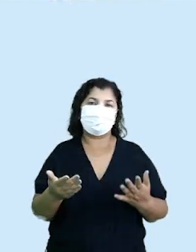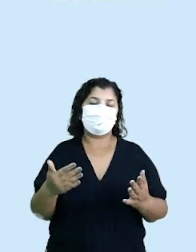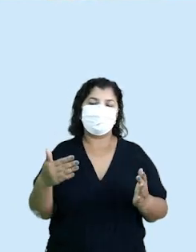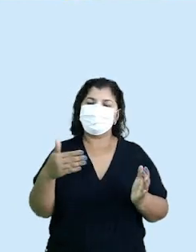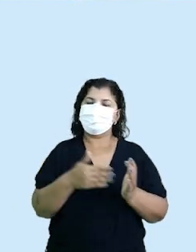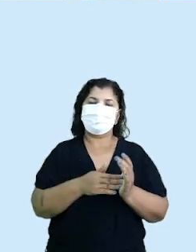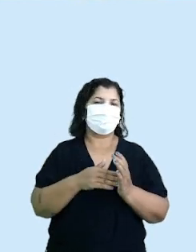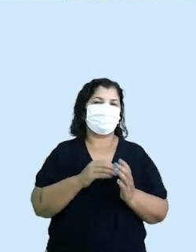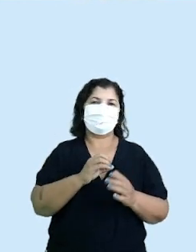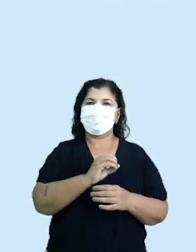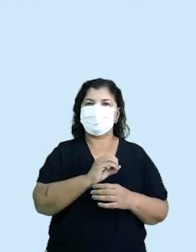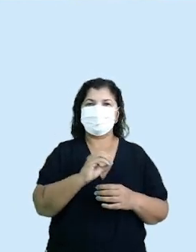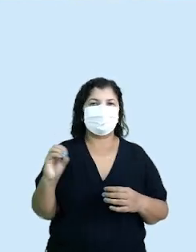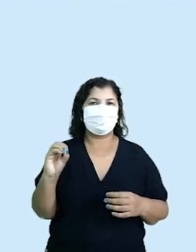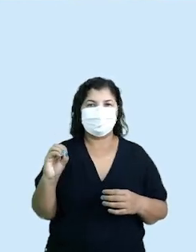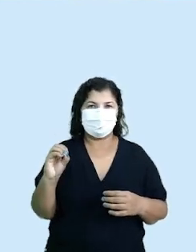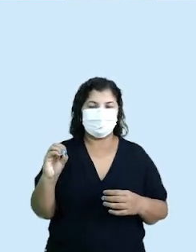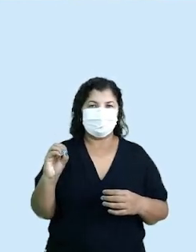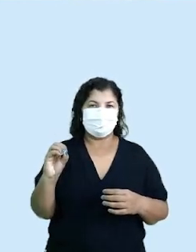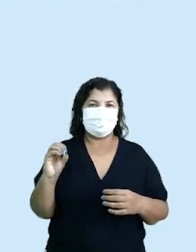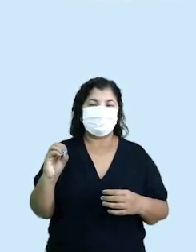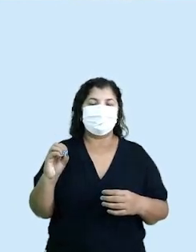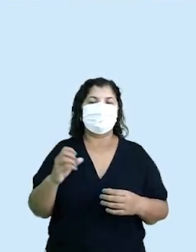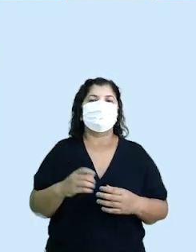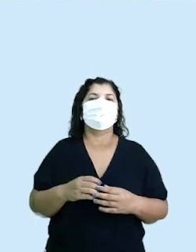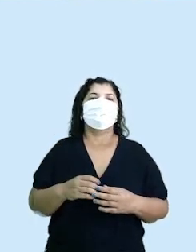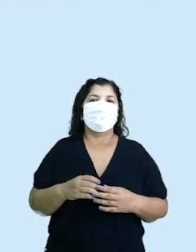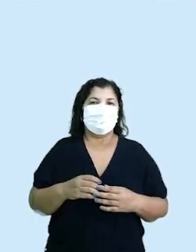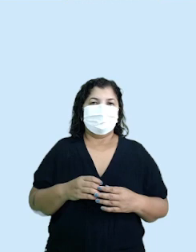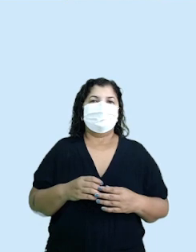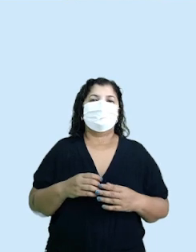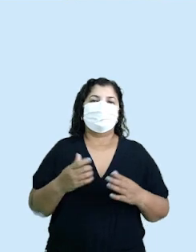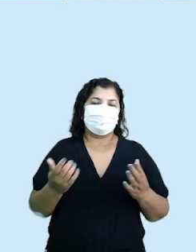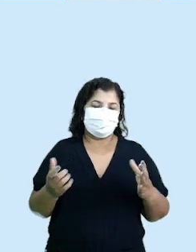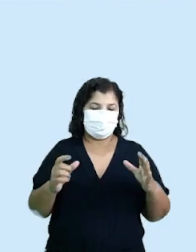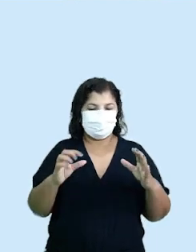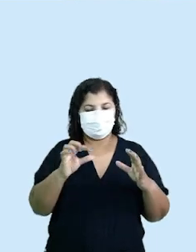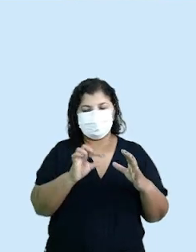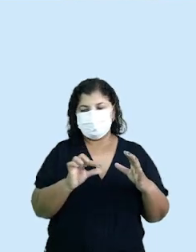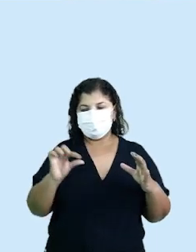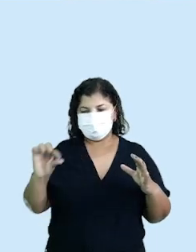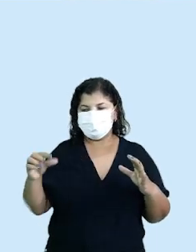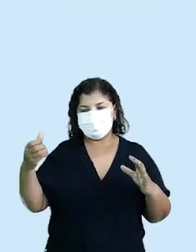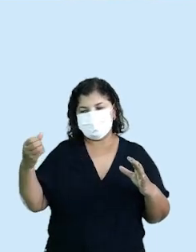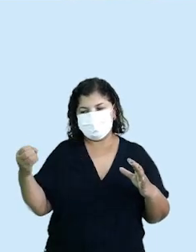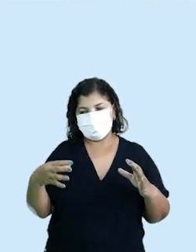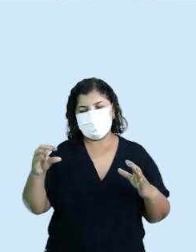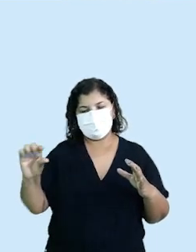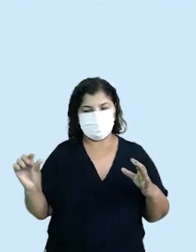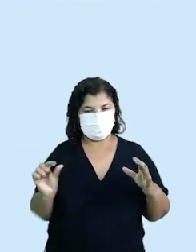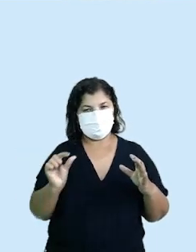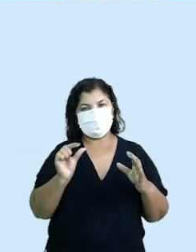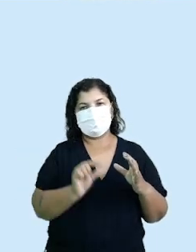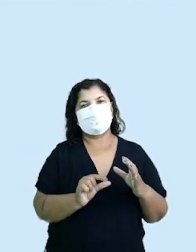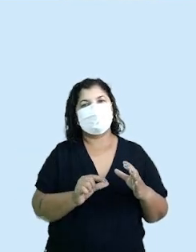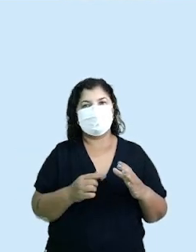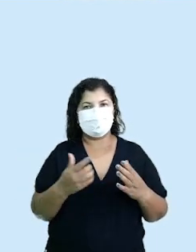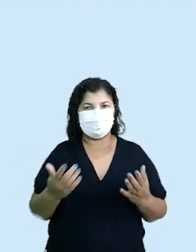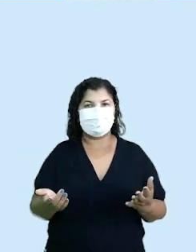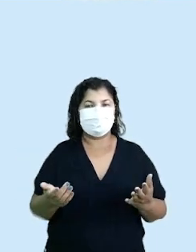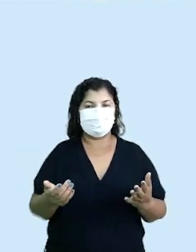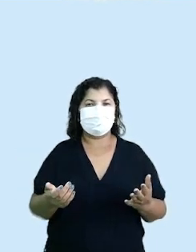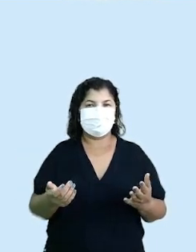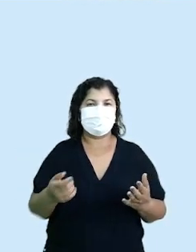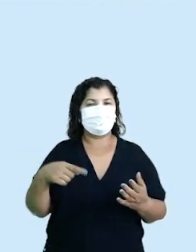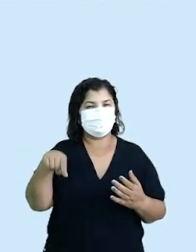um momento que ela não serve mais para aquele aparelho, porque aquele aparelho exige uma voltagem mínima. Talvez você já